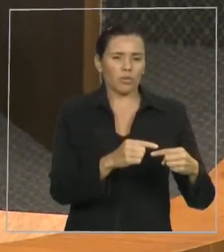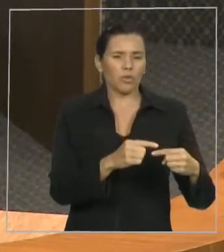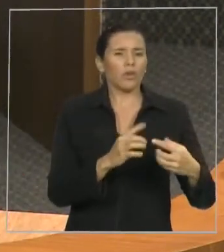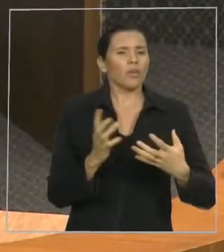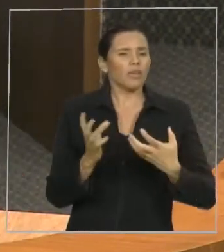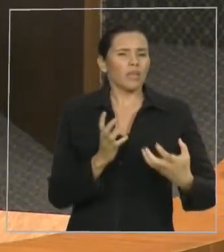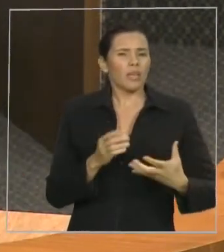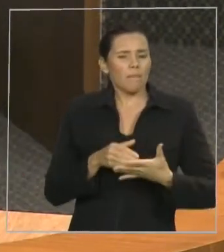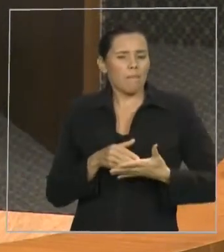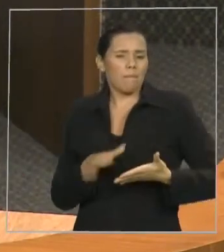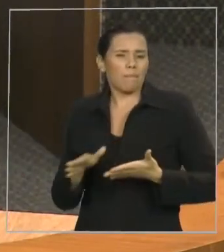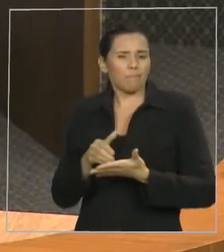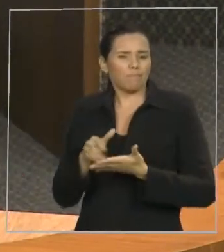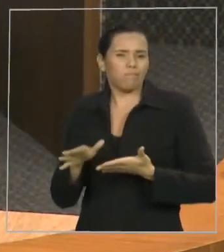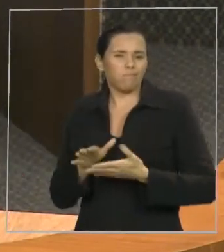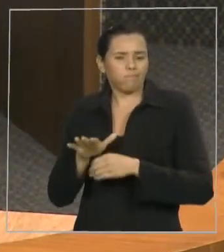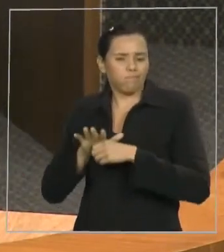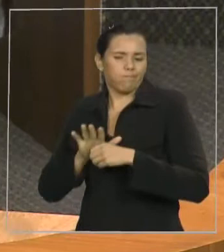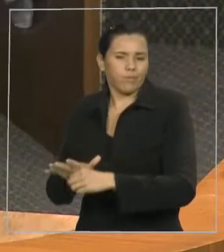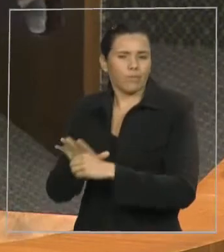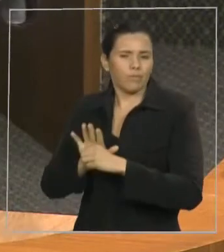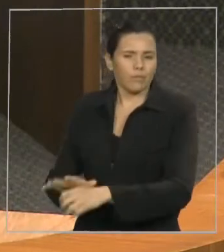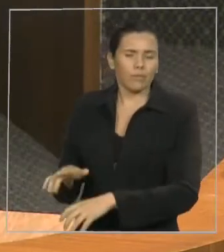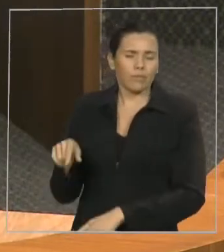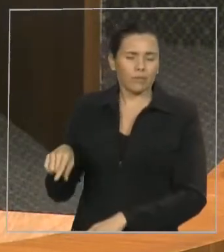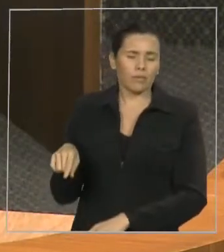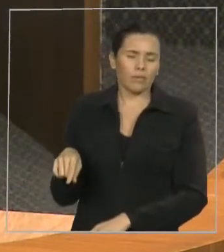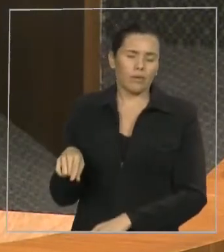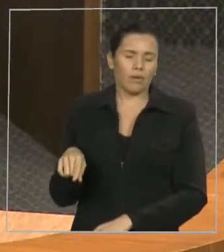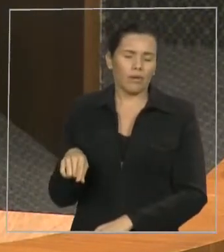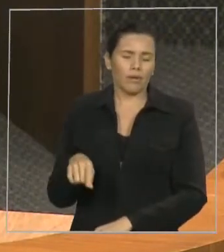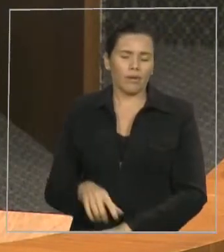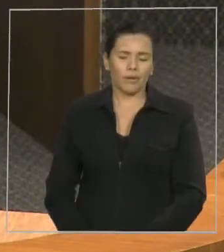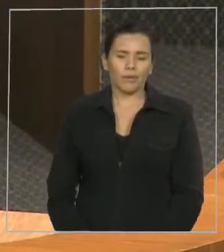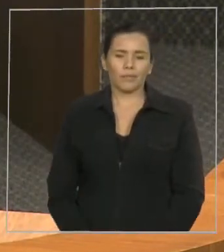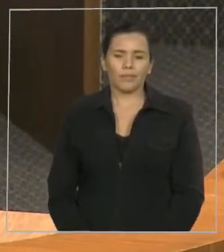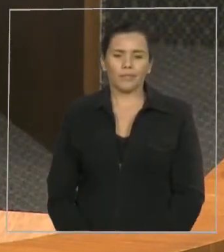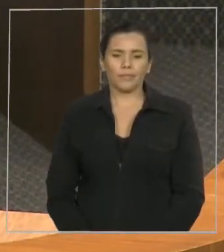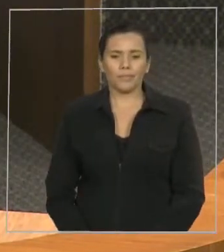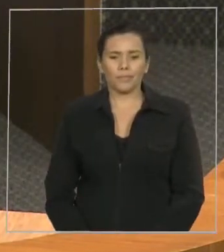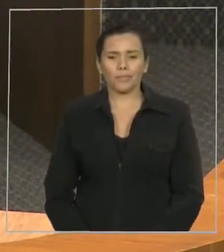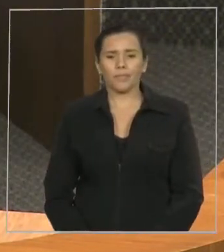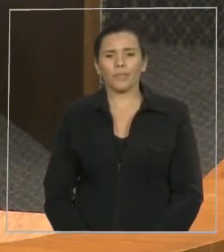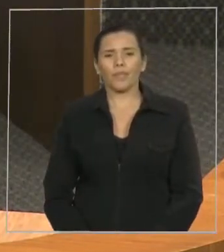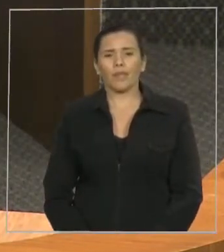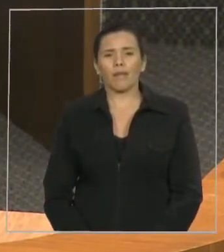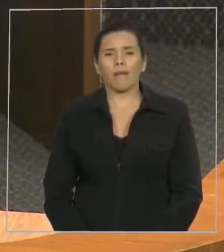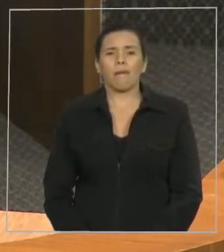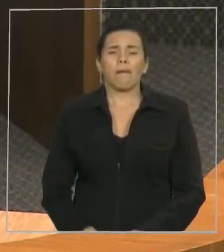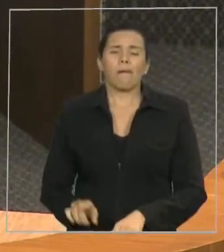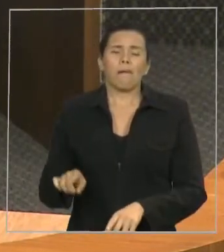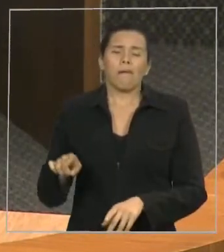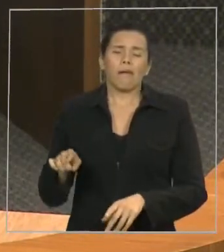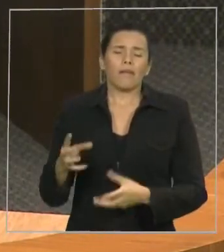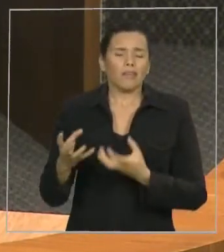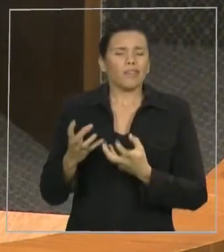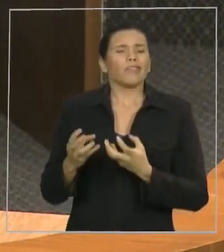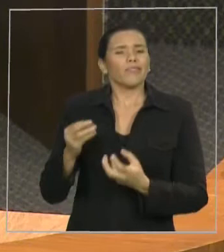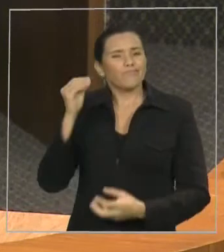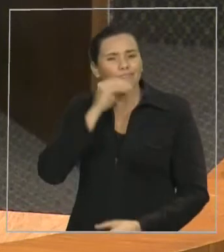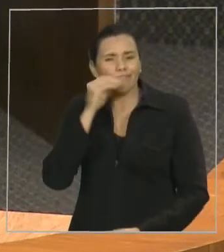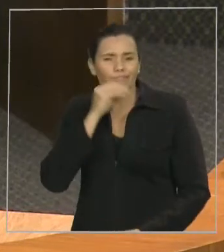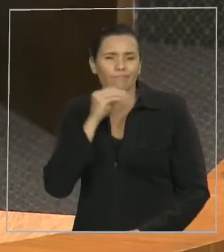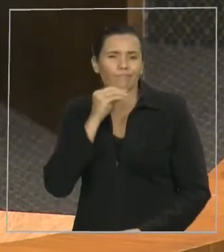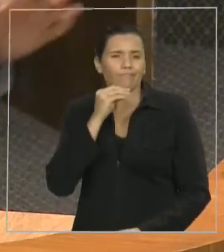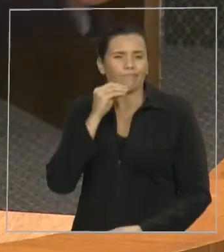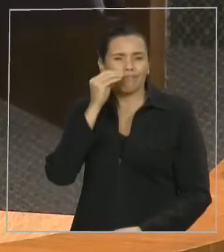partido desse direcionamento e conduzi-lo para uma outra área que não faz parte da sua história e nem da sua